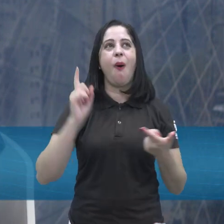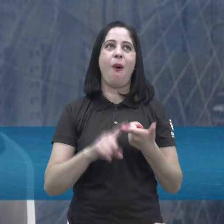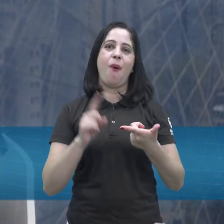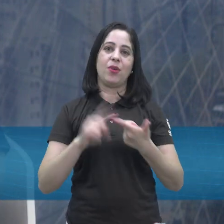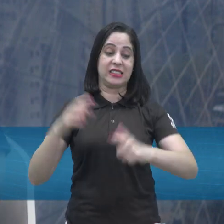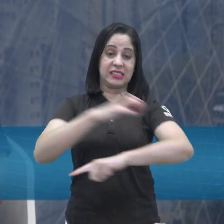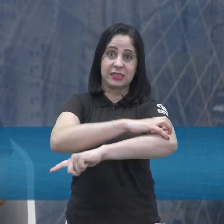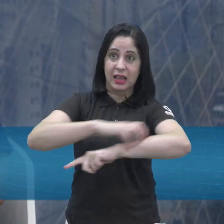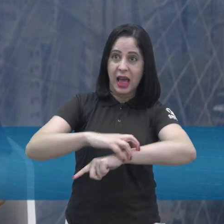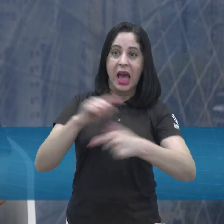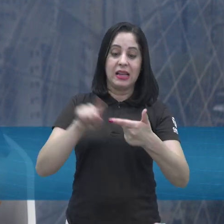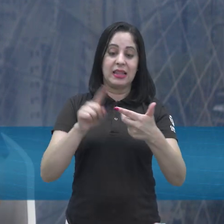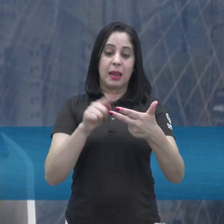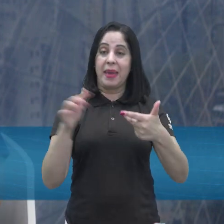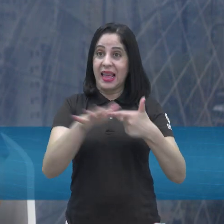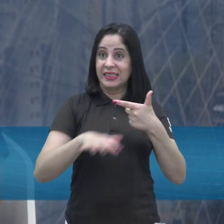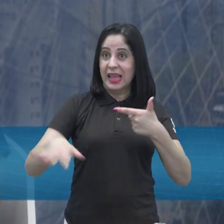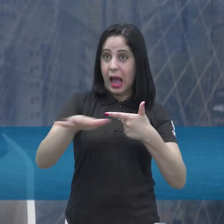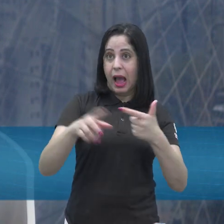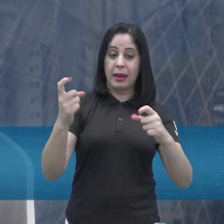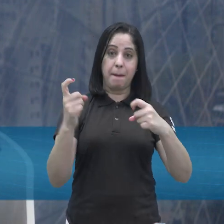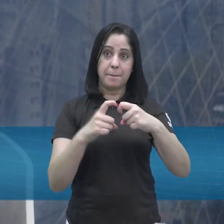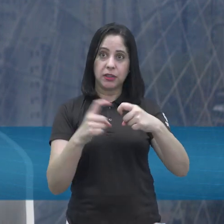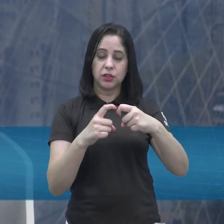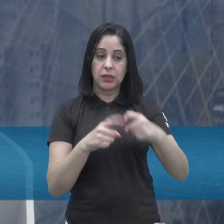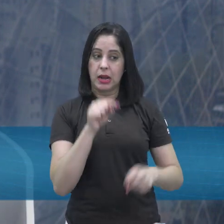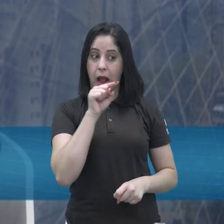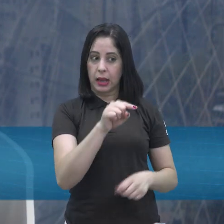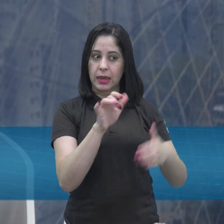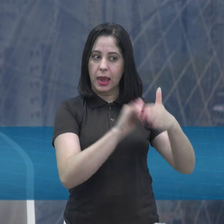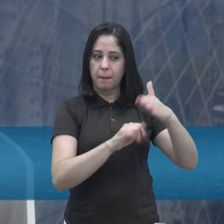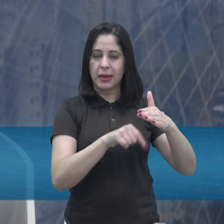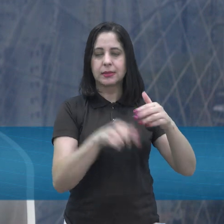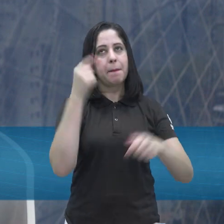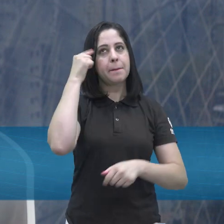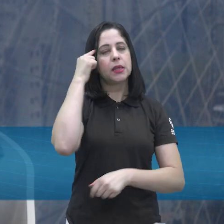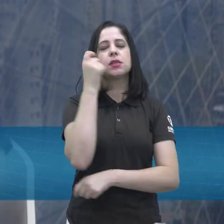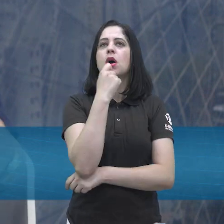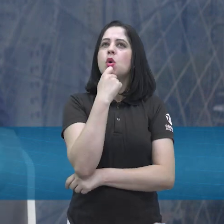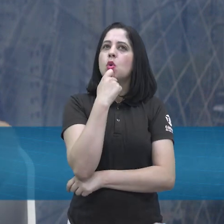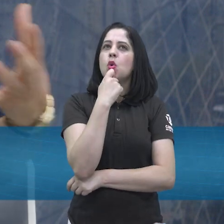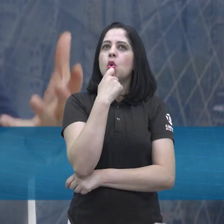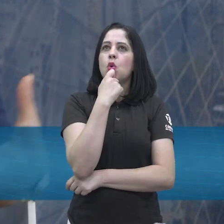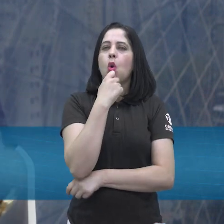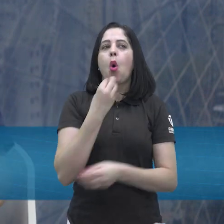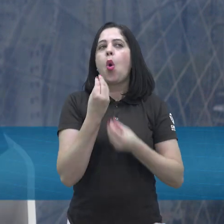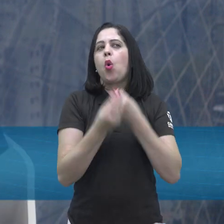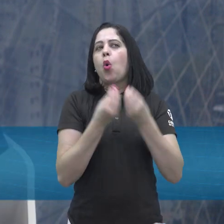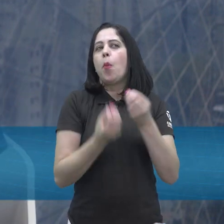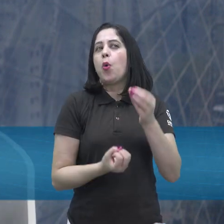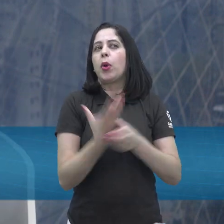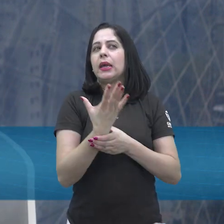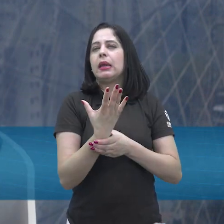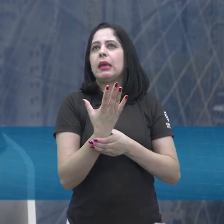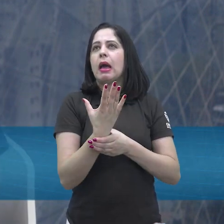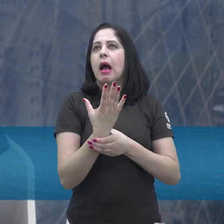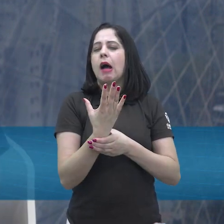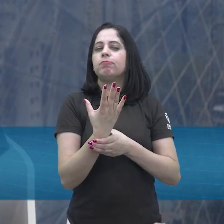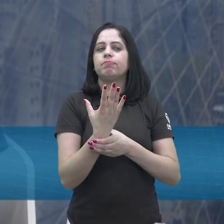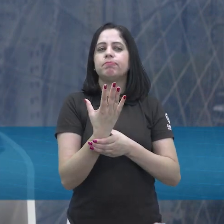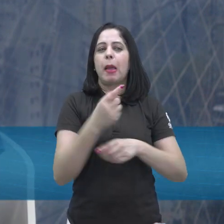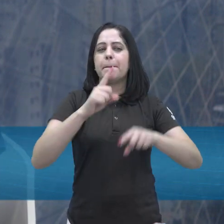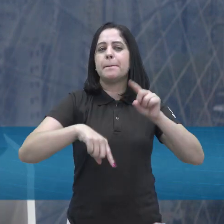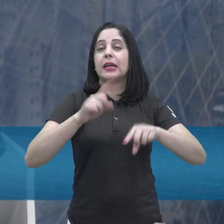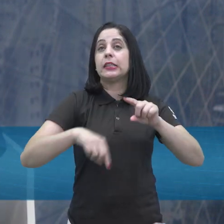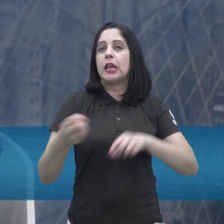forma de você pensar a questão área médica. Então, essas empresas, elas pensam novas ideias e elas precisam de um local, né, de um ambiente